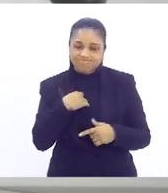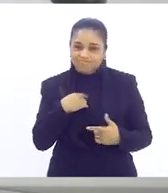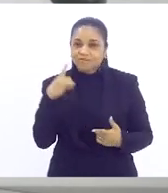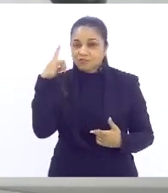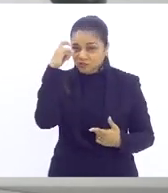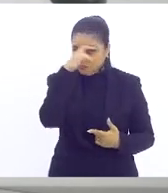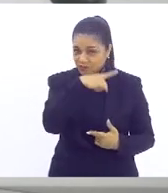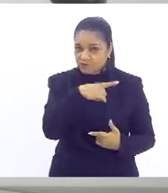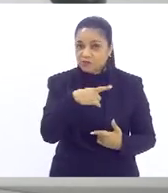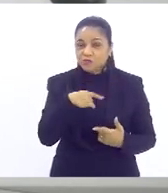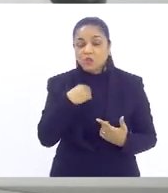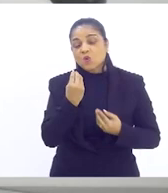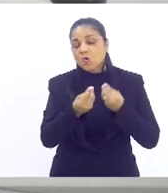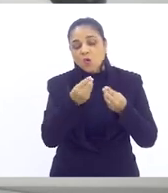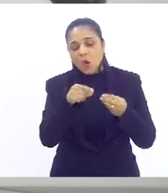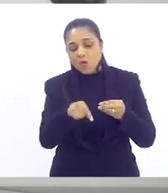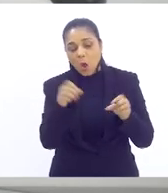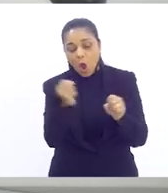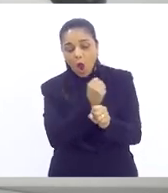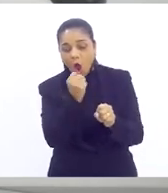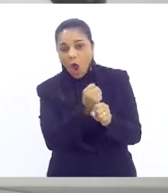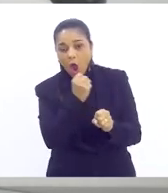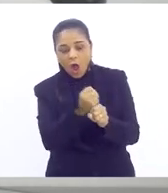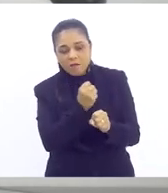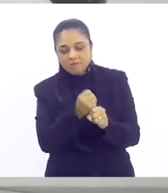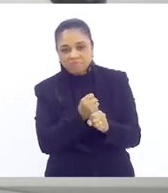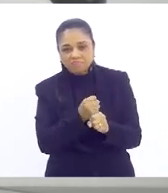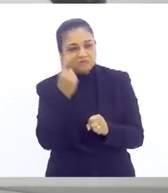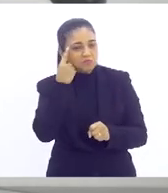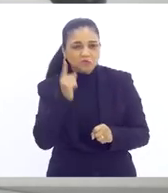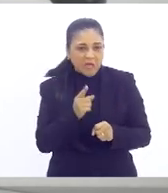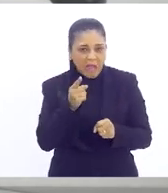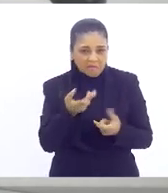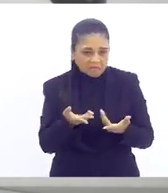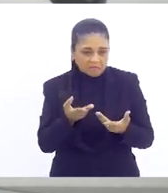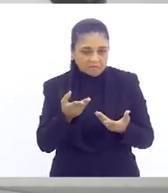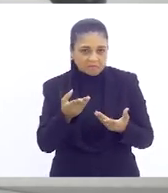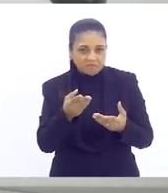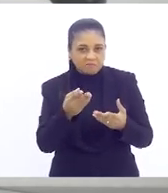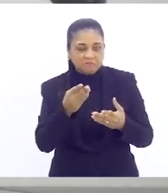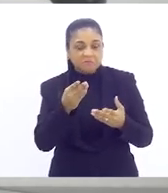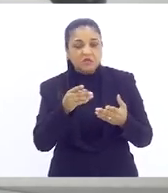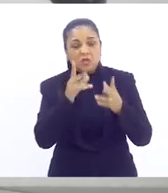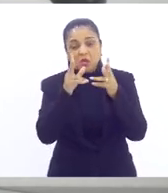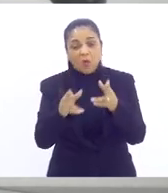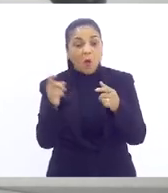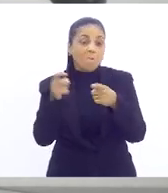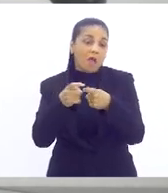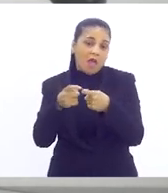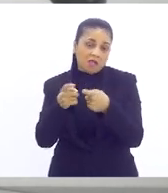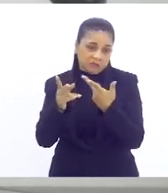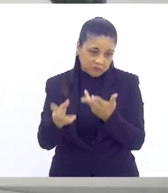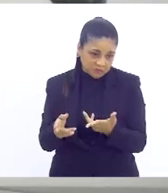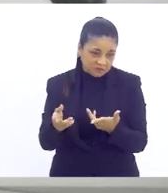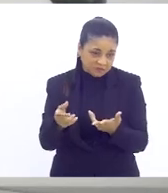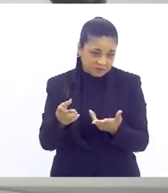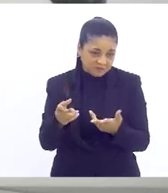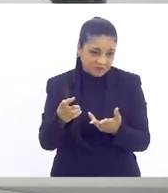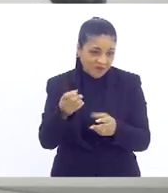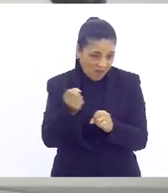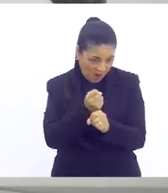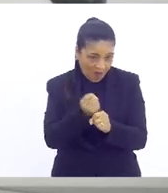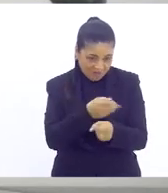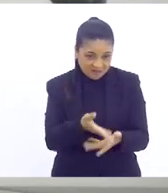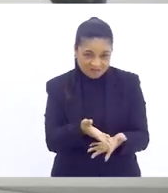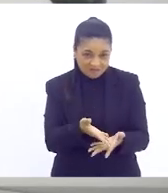um leigo fazer uma obra sabendo que ele pode ser preso Como é o médico e se ele e um detalhe que